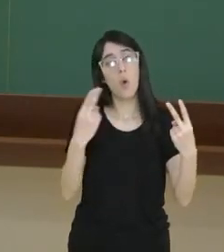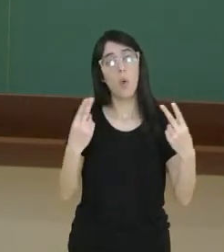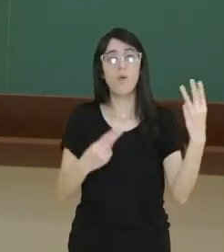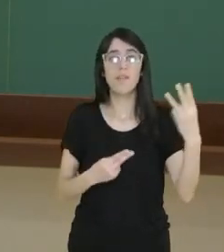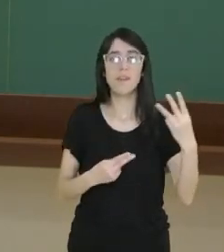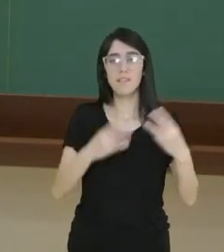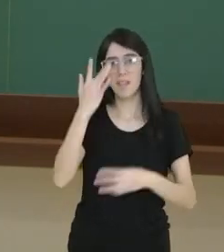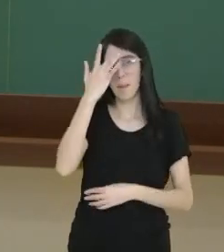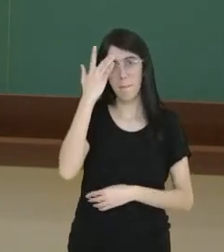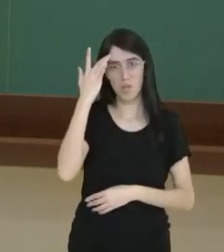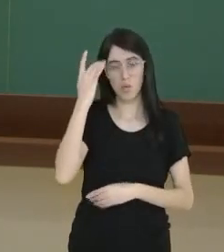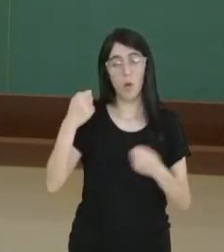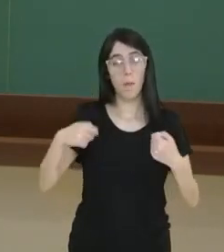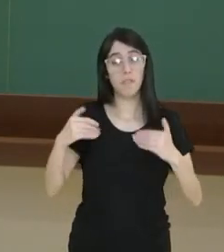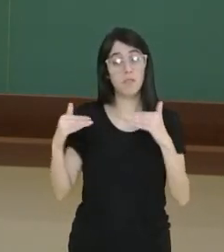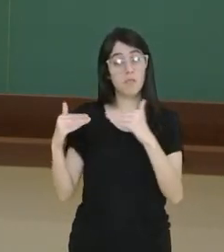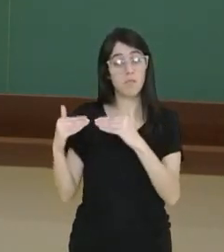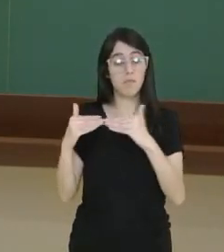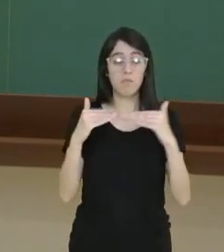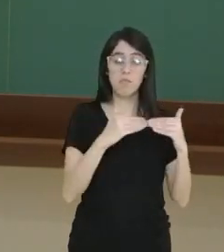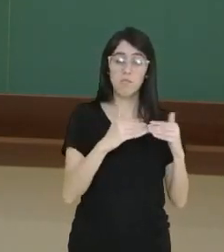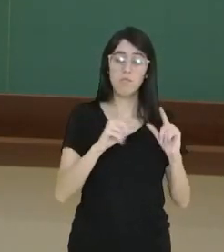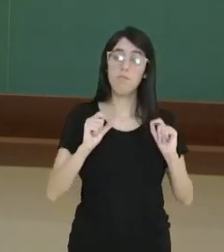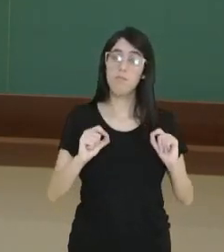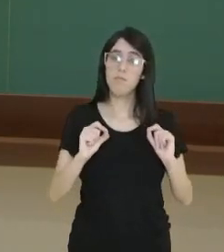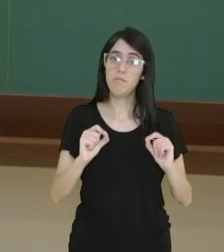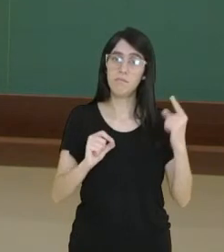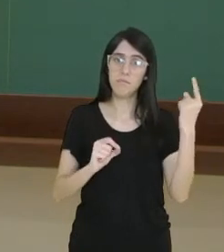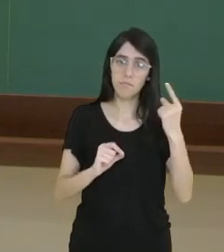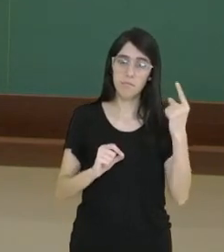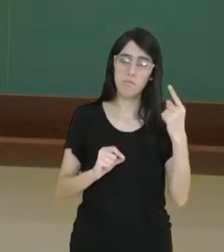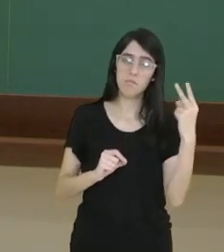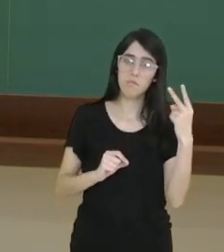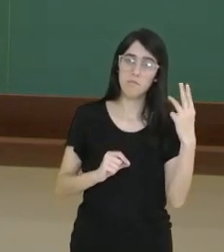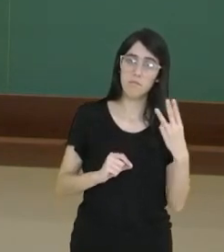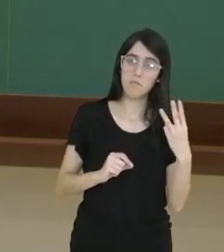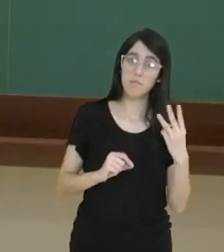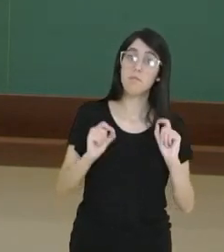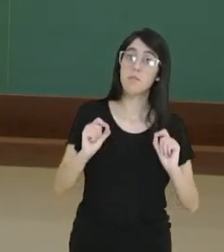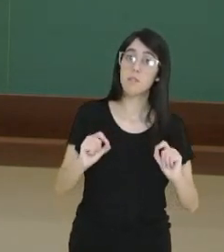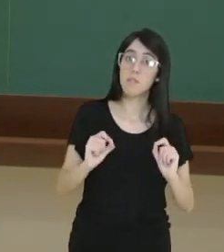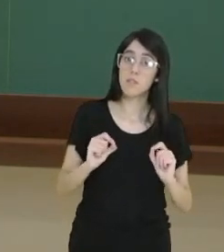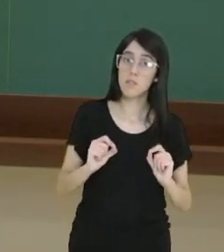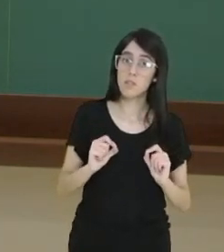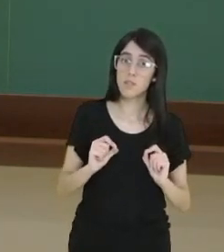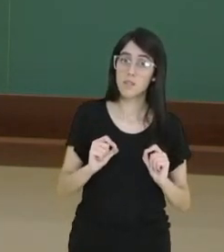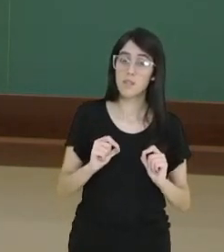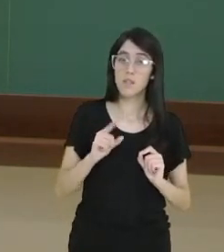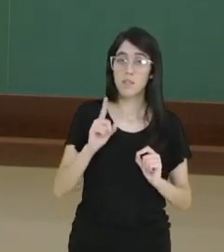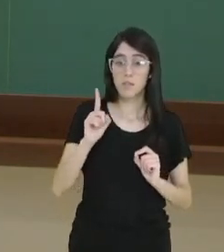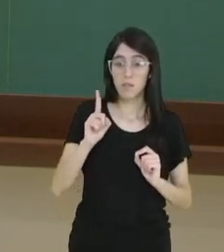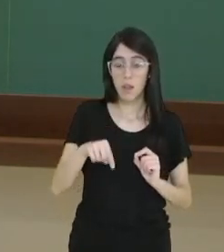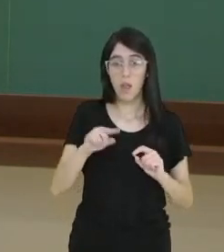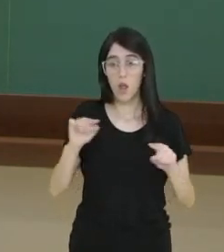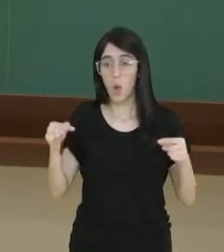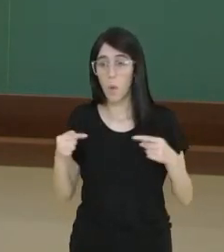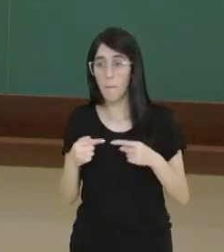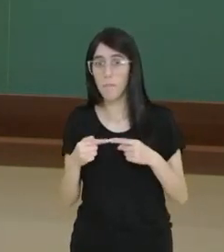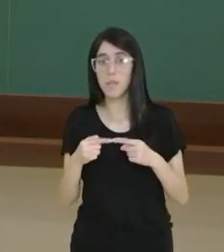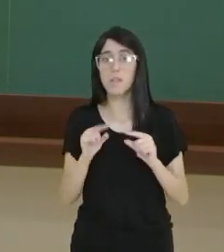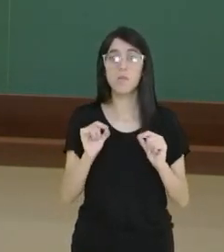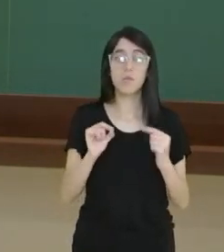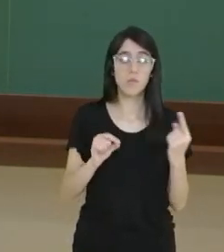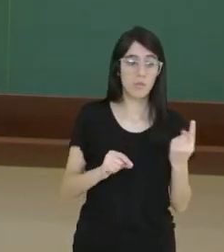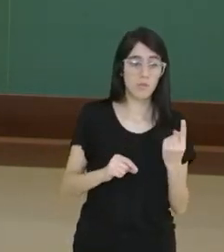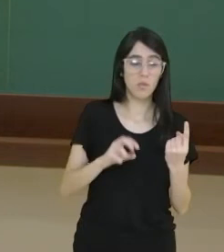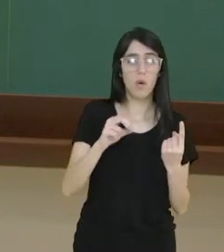pessoa, né? Então, vou ter que saber se é primeira, segunda, terceira pessoa, se é do singular ou se é do plural. Então, lembrando lá